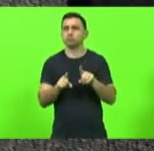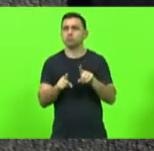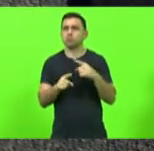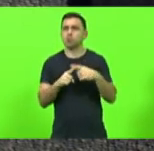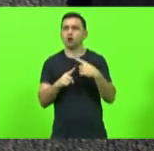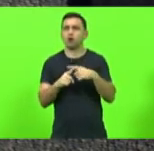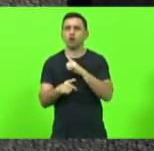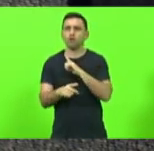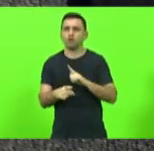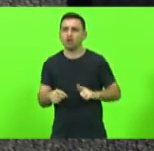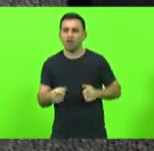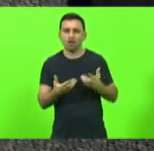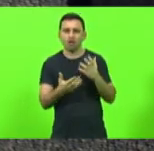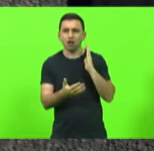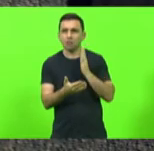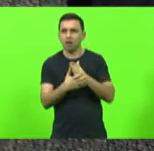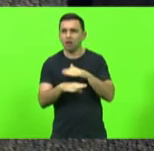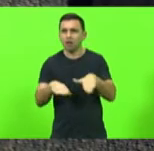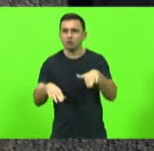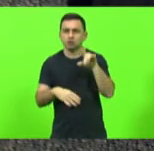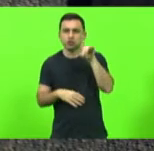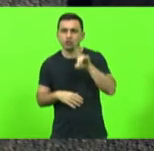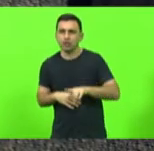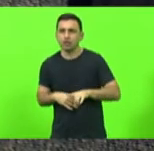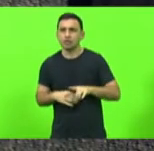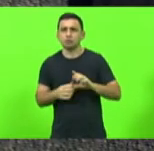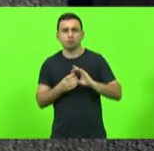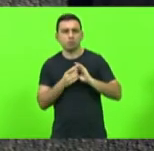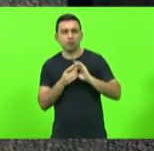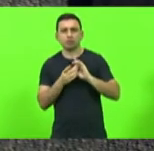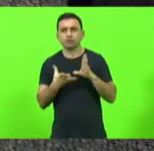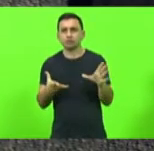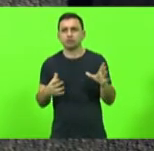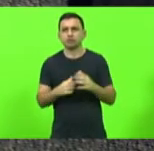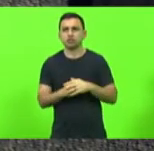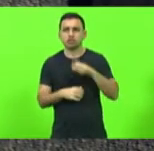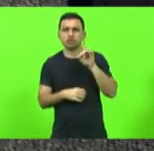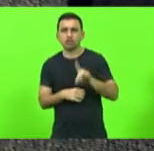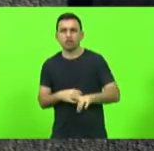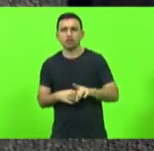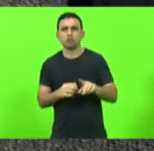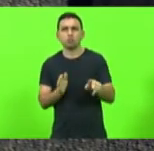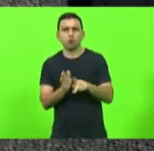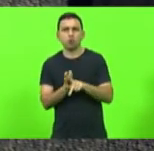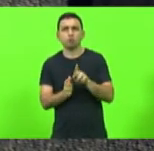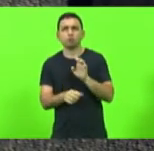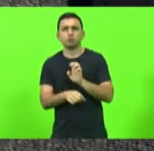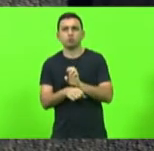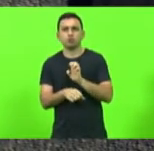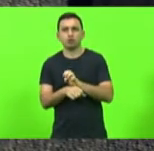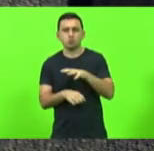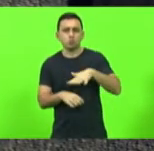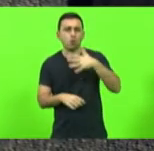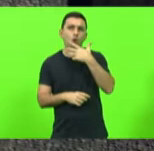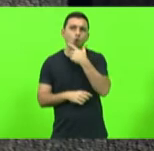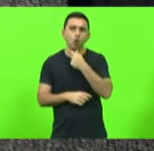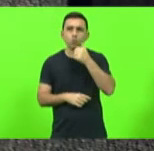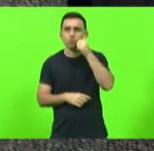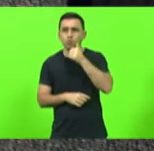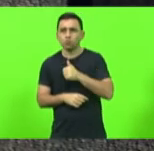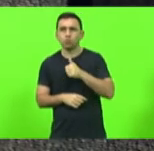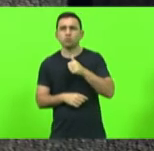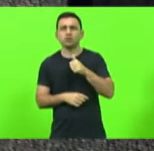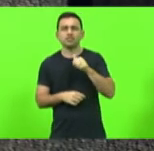que ele quer acabar com o nosso direito de democracia, um direito de um Estado onde homens e mulheres têm o